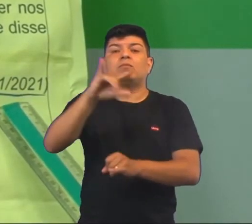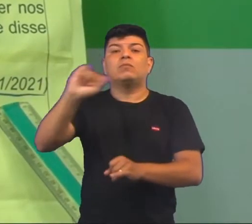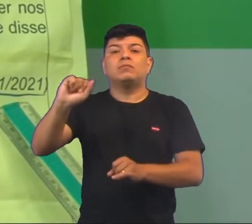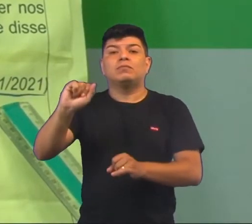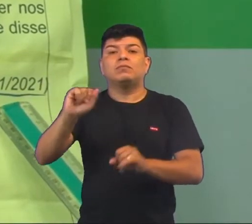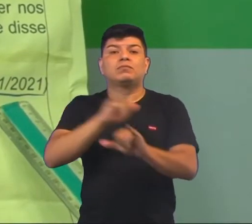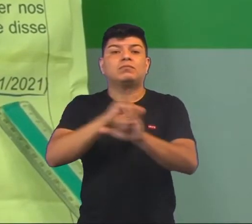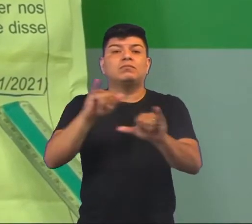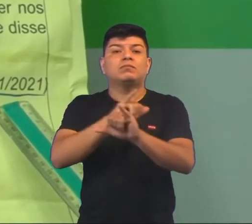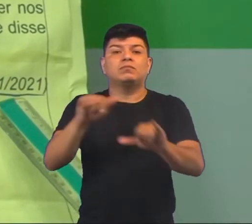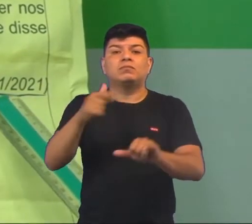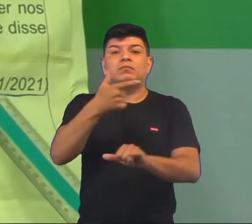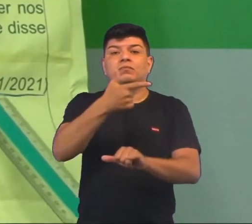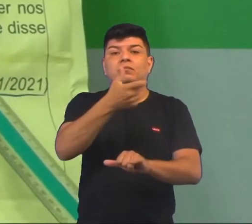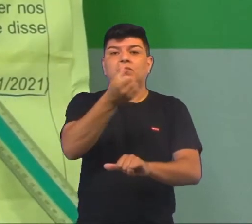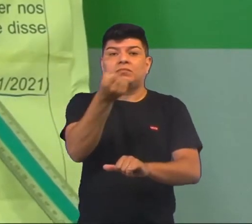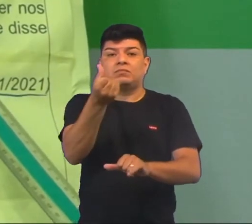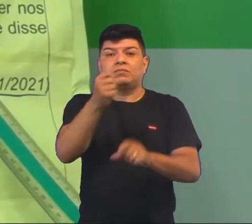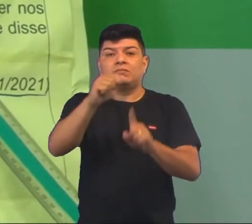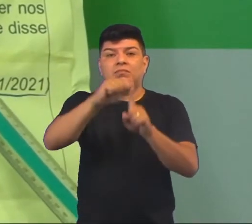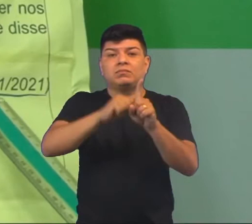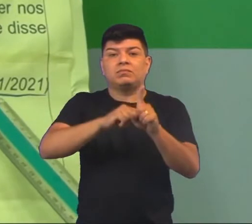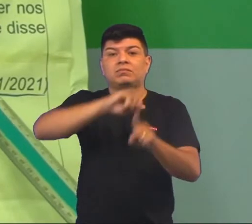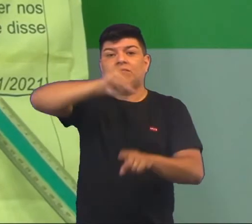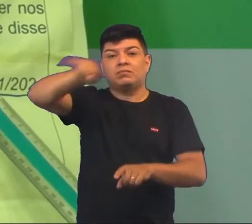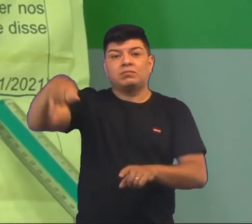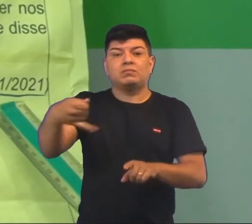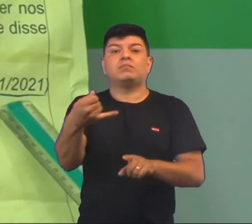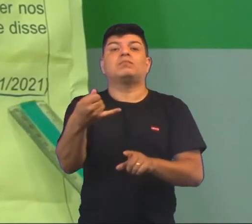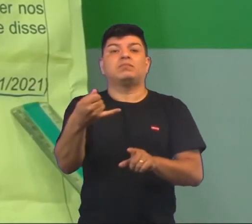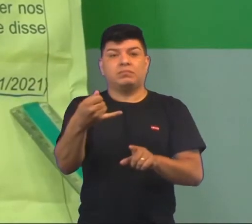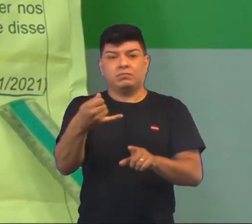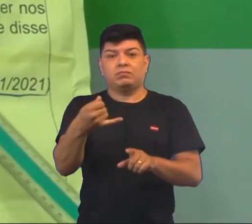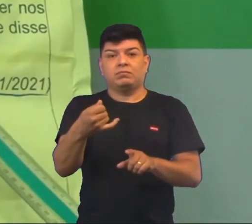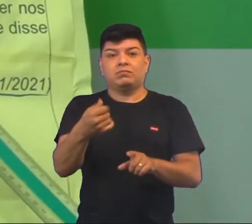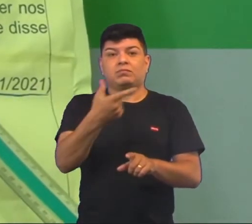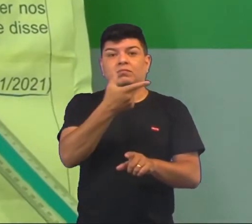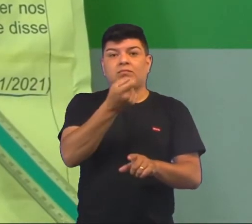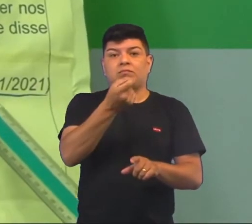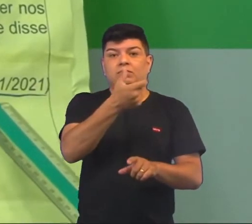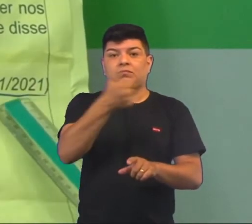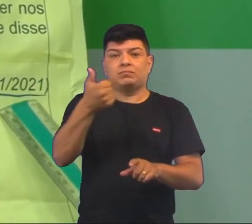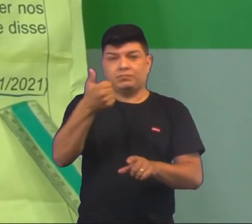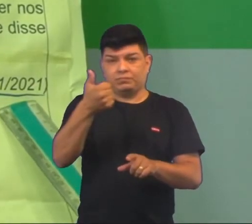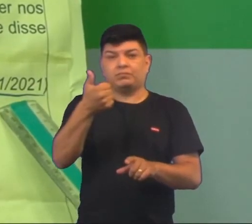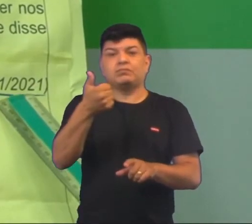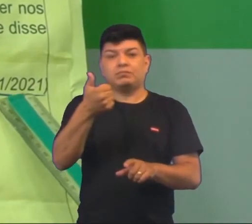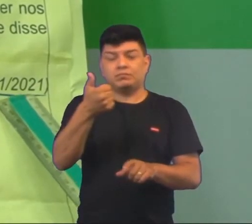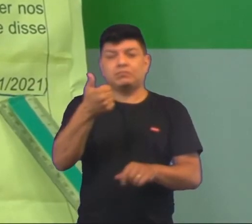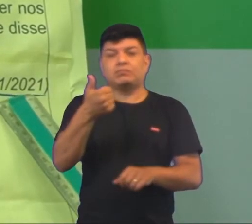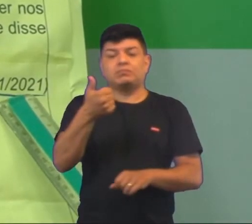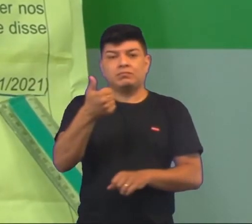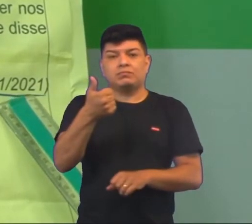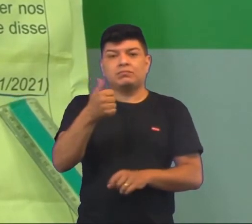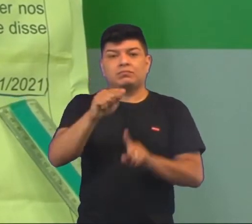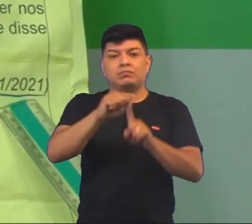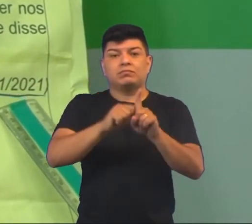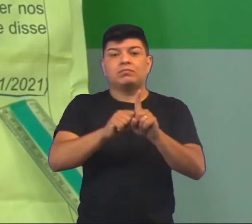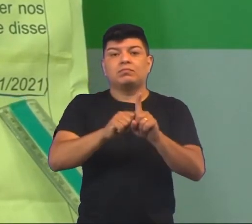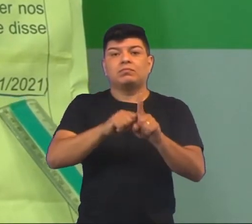da notícia. 26 de janeiro, né, 26/1 de 2021, ou seja, 26 de janeiro, mês